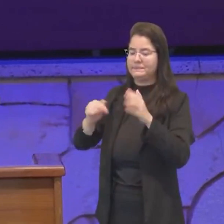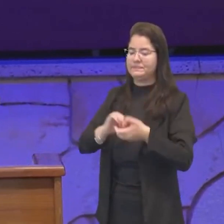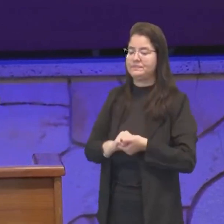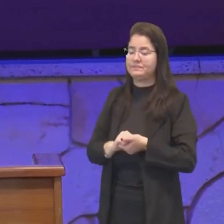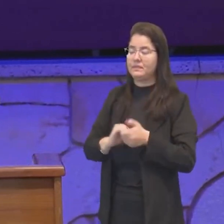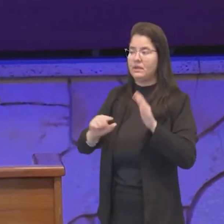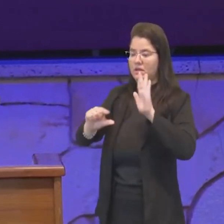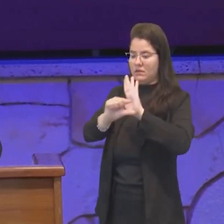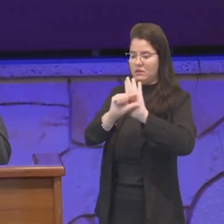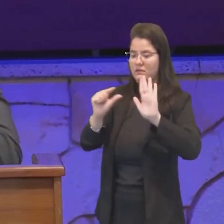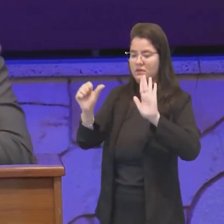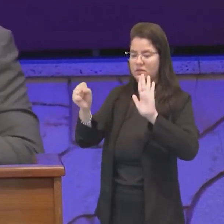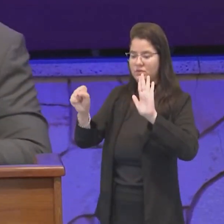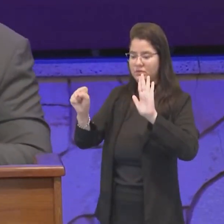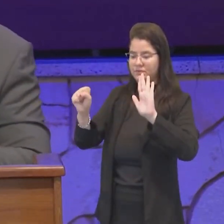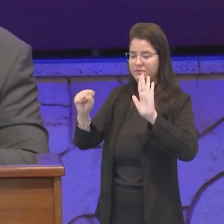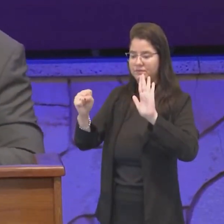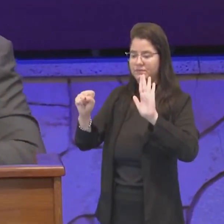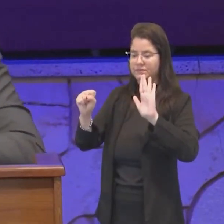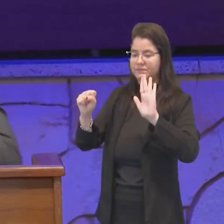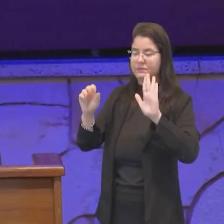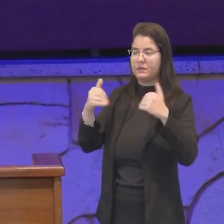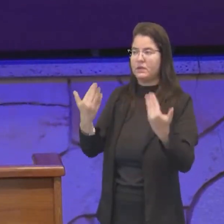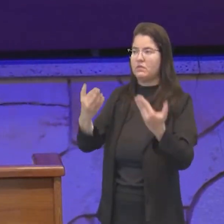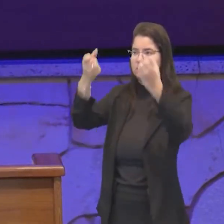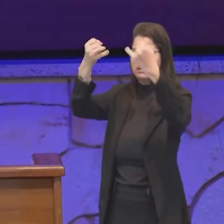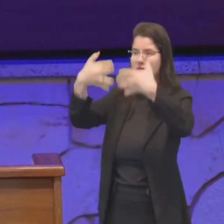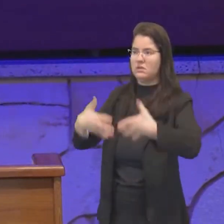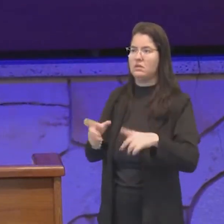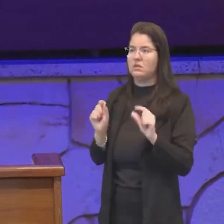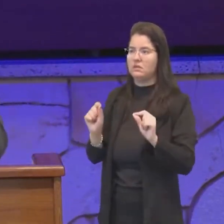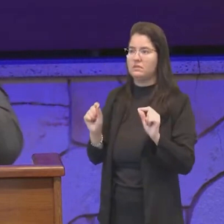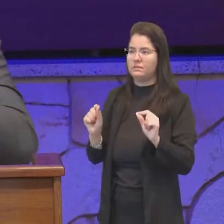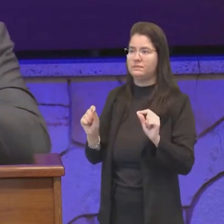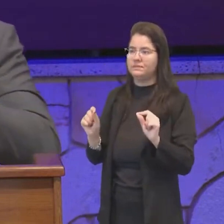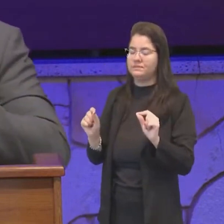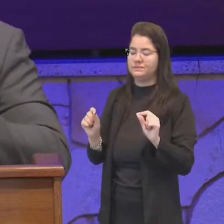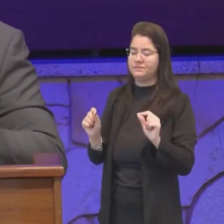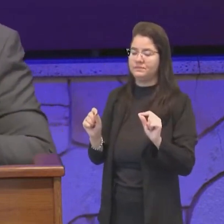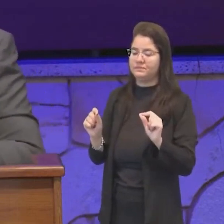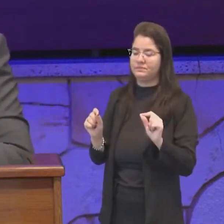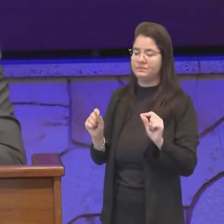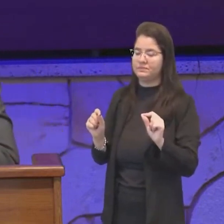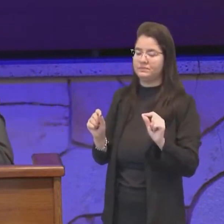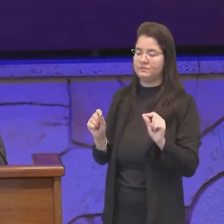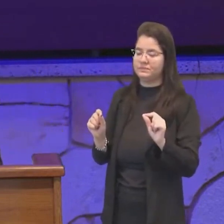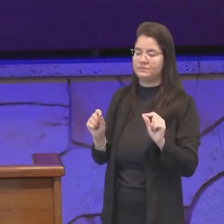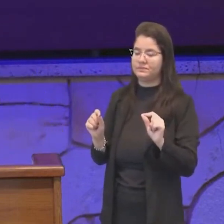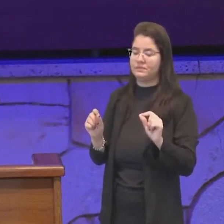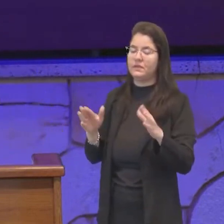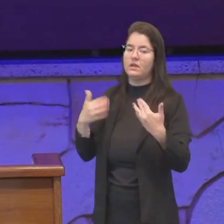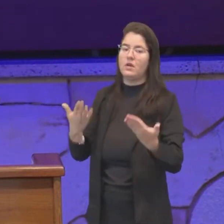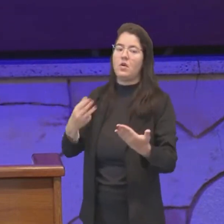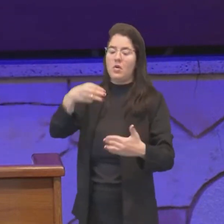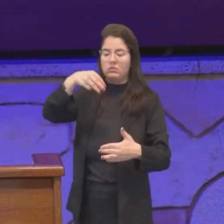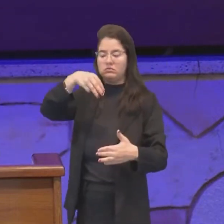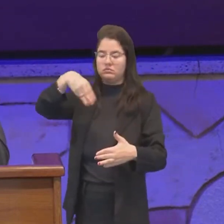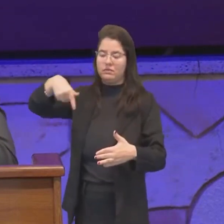No verso de número 8, ele então, depois de passar a apresentação do povo com relação ao